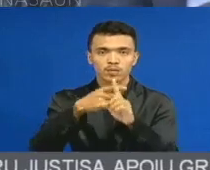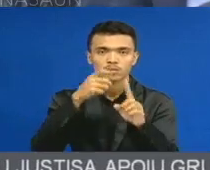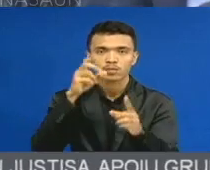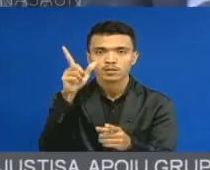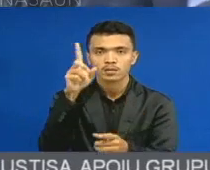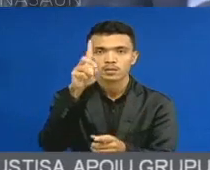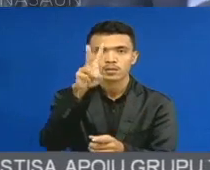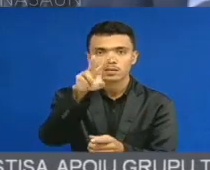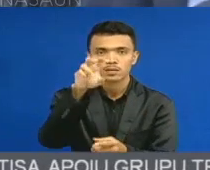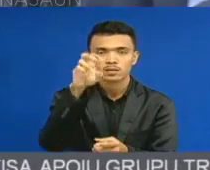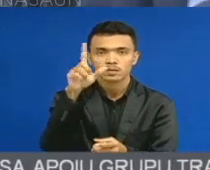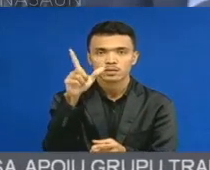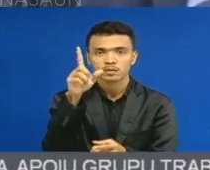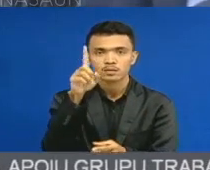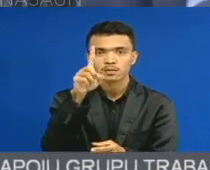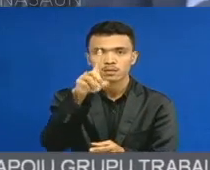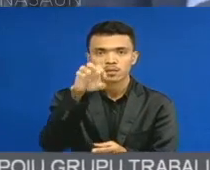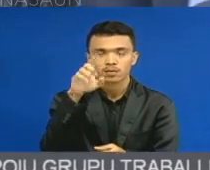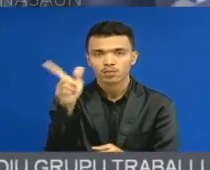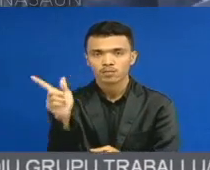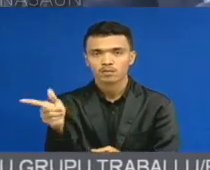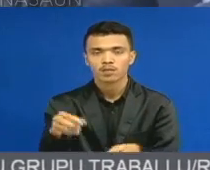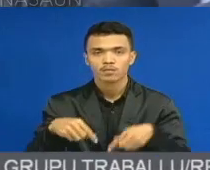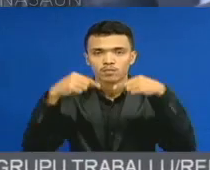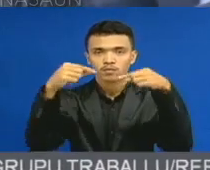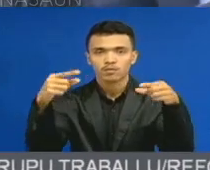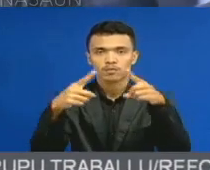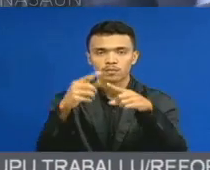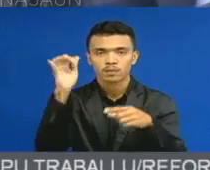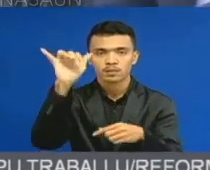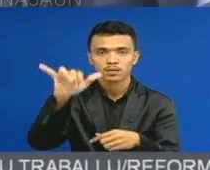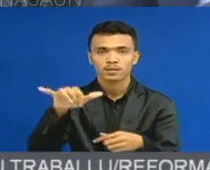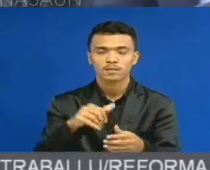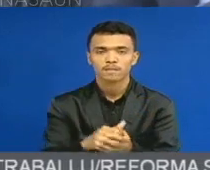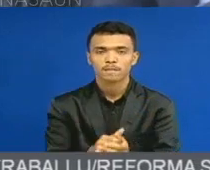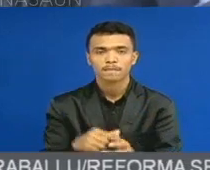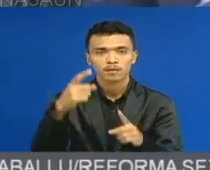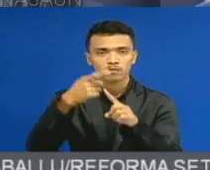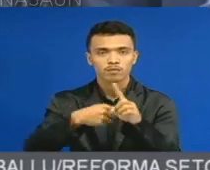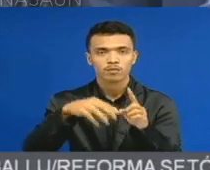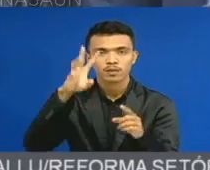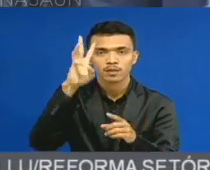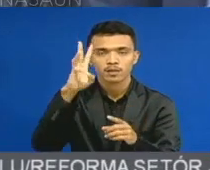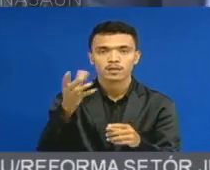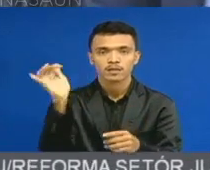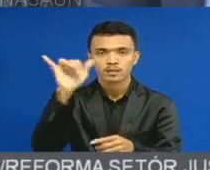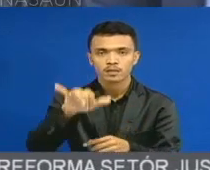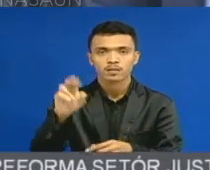120 nebe que aloca baseira. Se 120 aloca baseira, fulanen será